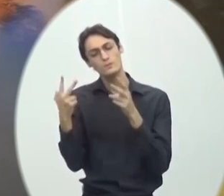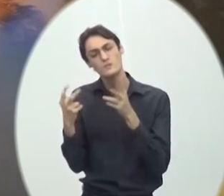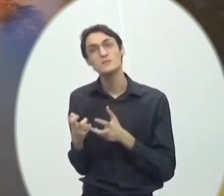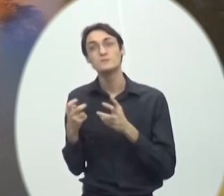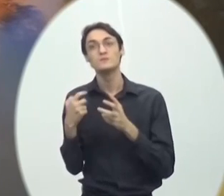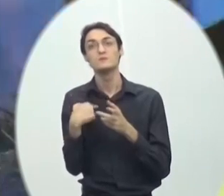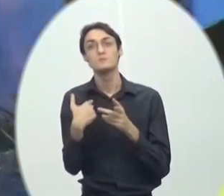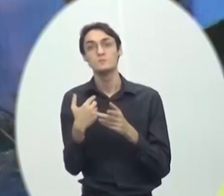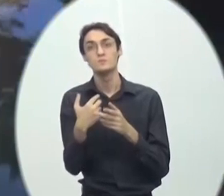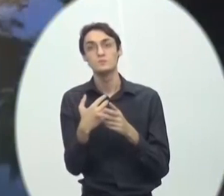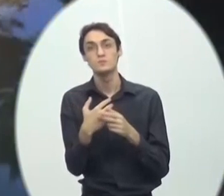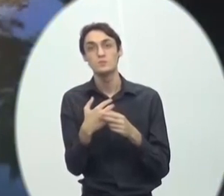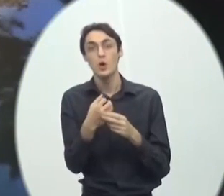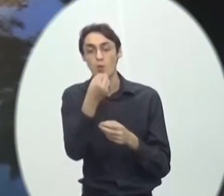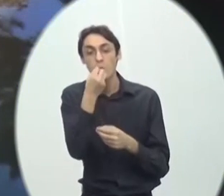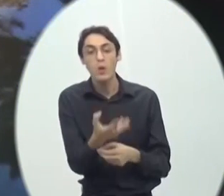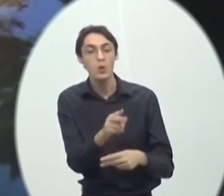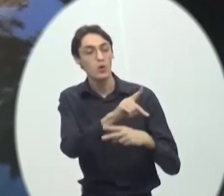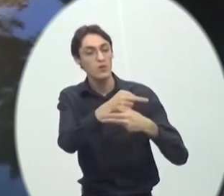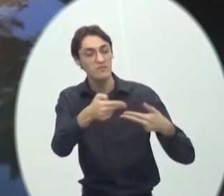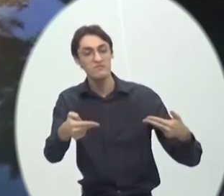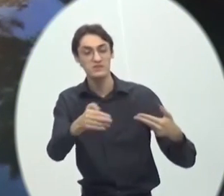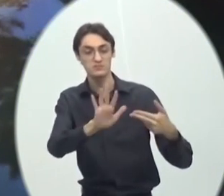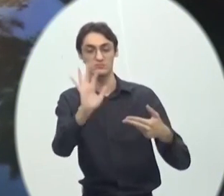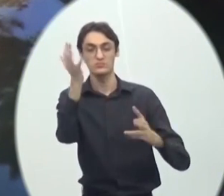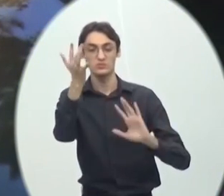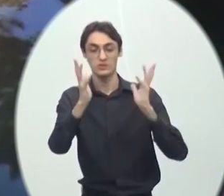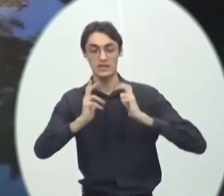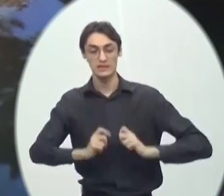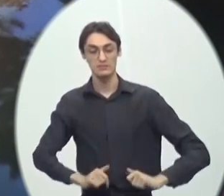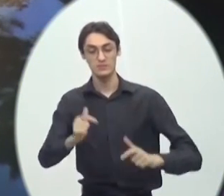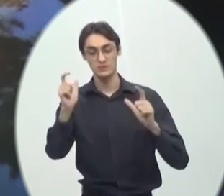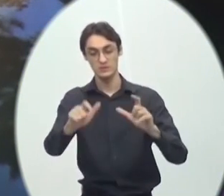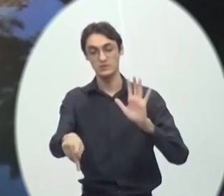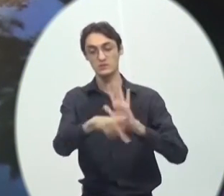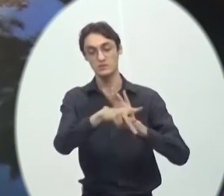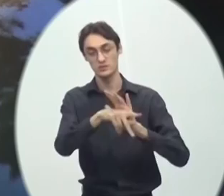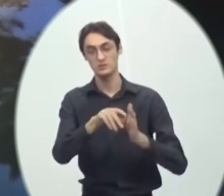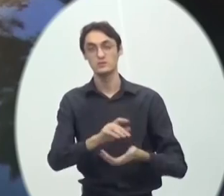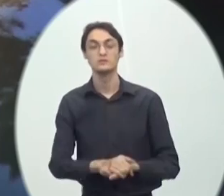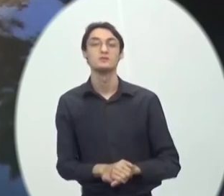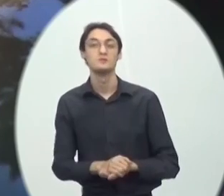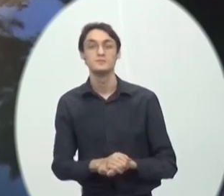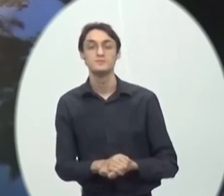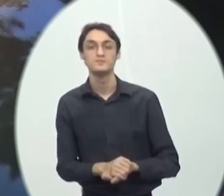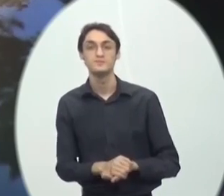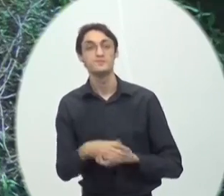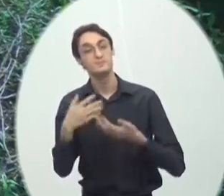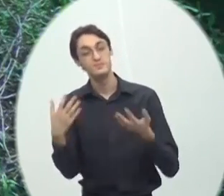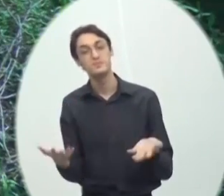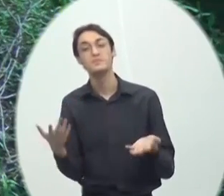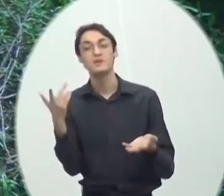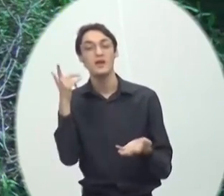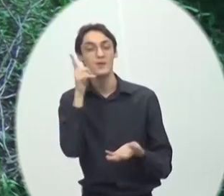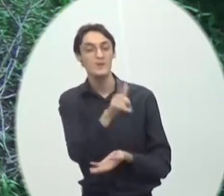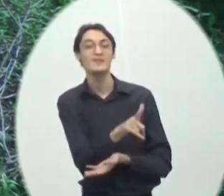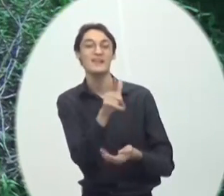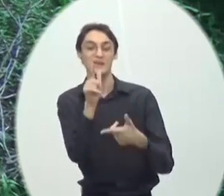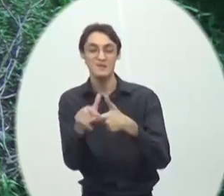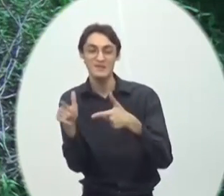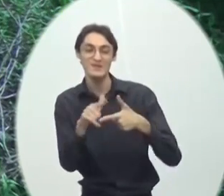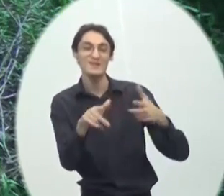os resultados já começam a acontecer com a própria limpeza daquele rio. Então, eu acho que é assim que as coisas funcionam, quando